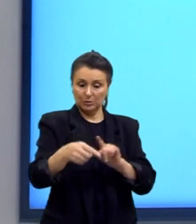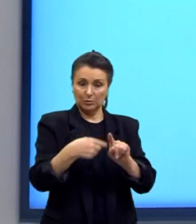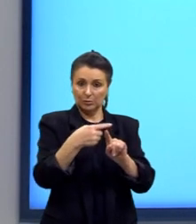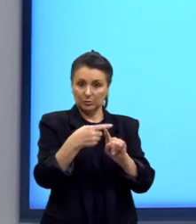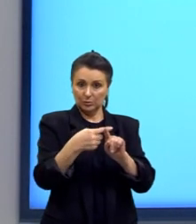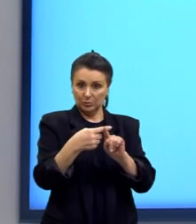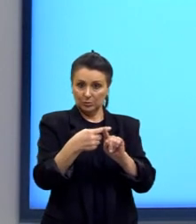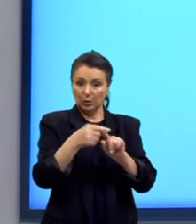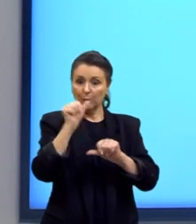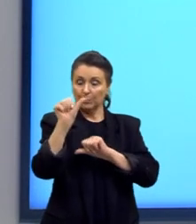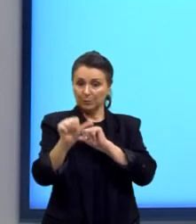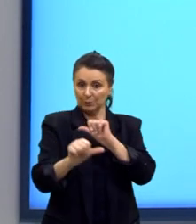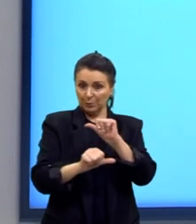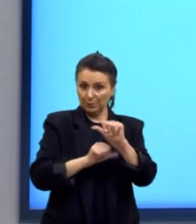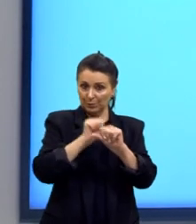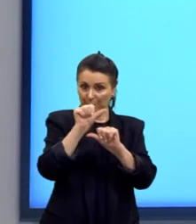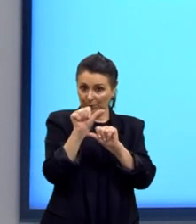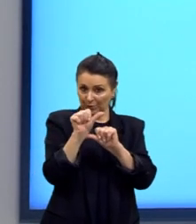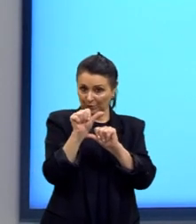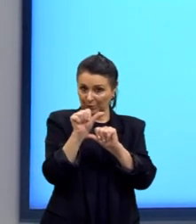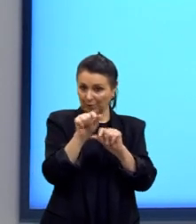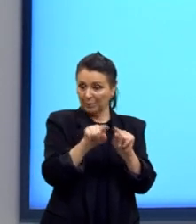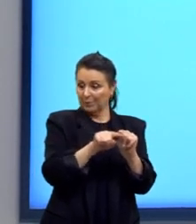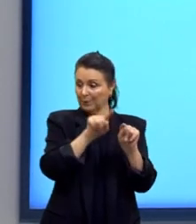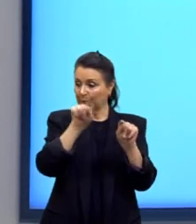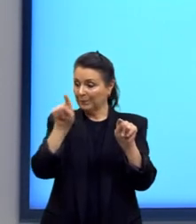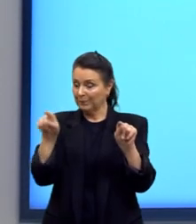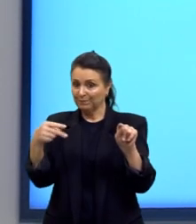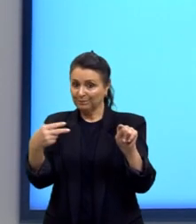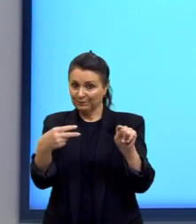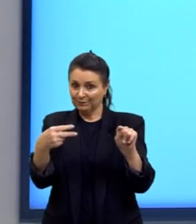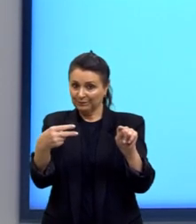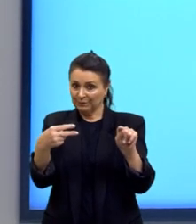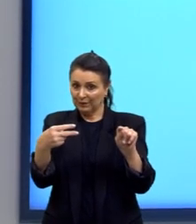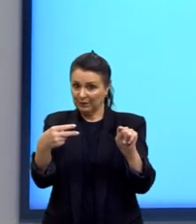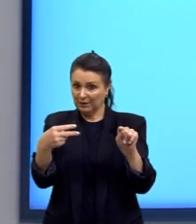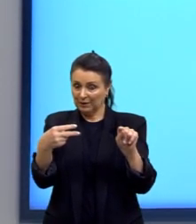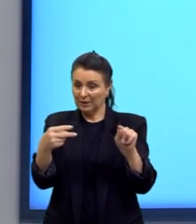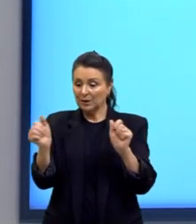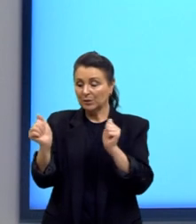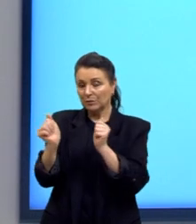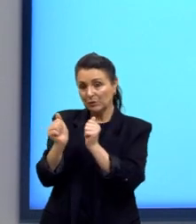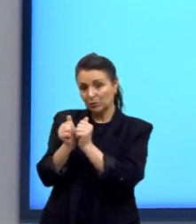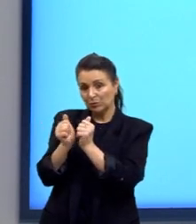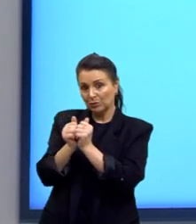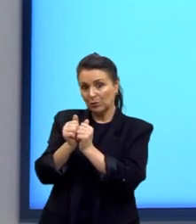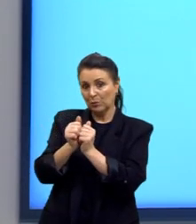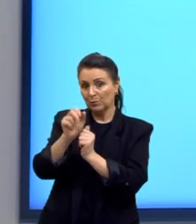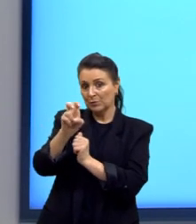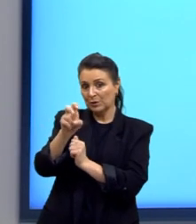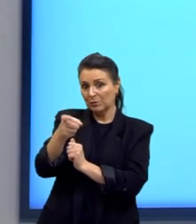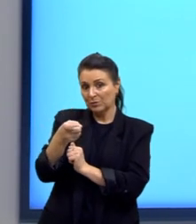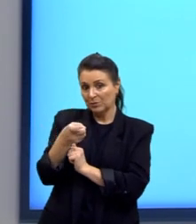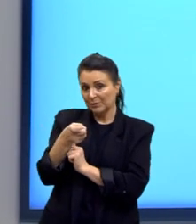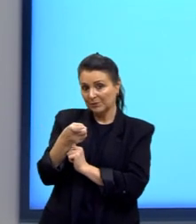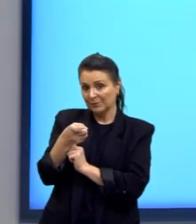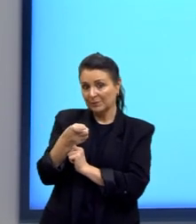aqui eu posso passar ele para o outro lado da Igualdade para o segundo lado da Igualdade para juntar com 5x